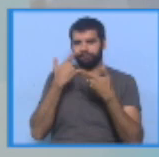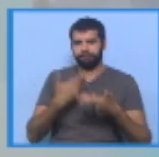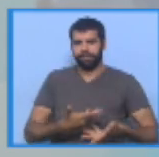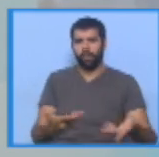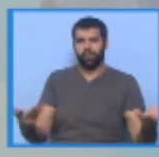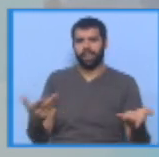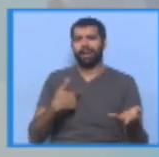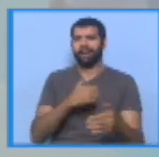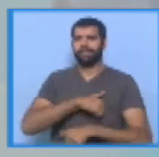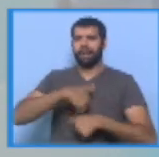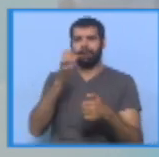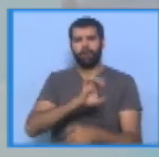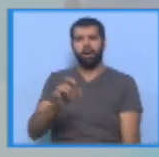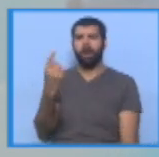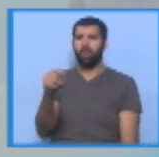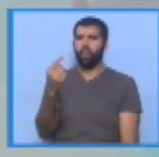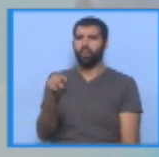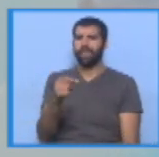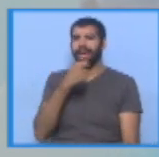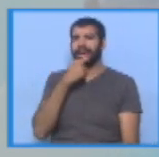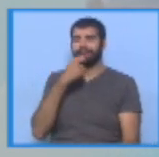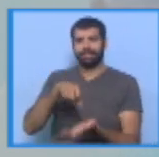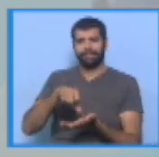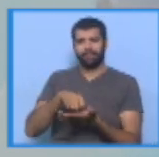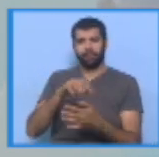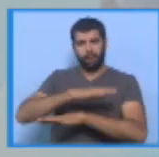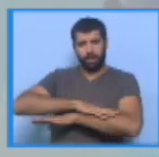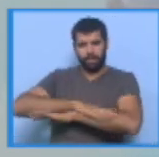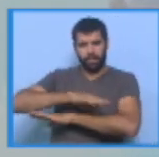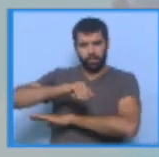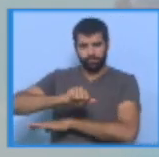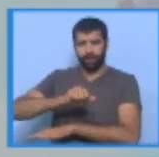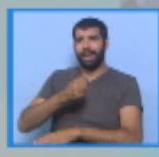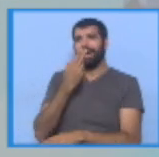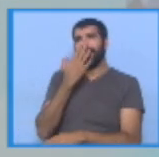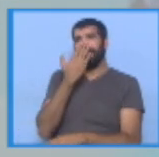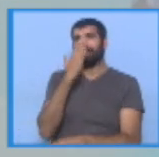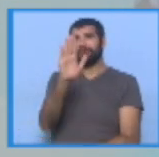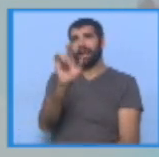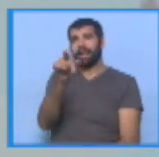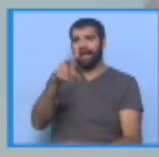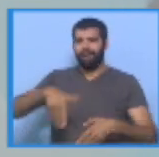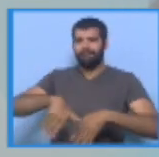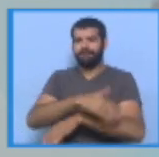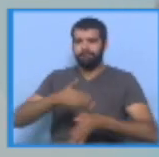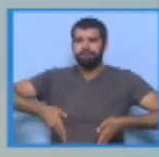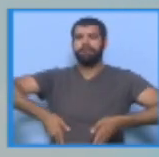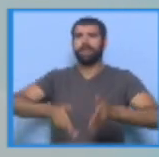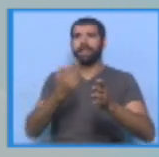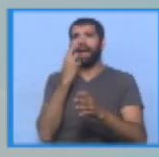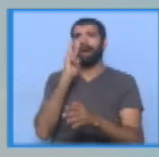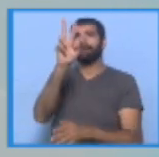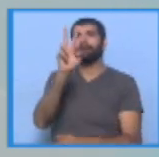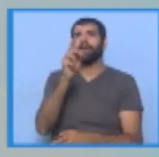forma incontornável, porque quem está no centro de Lamego, diante daquela avenida, daquela artéria, tem